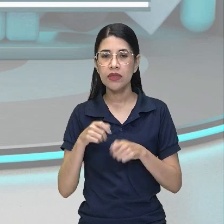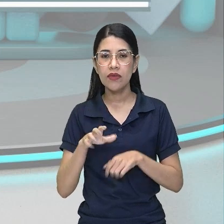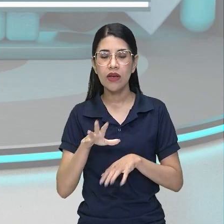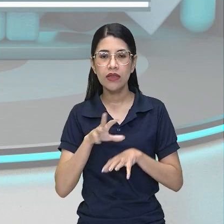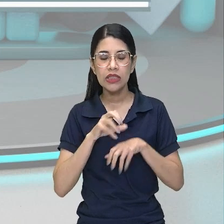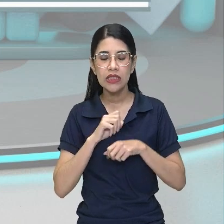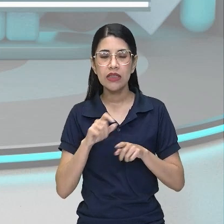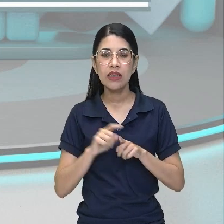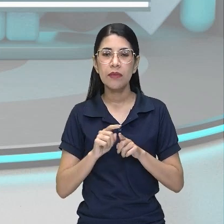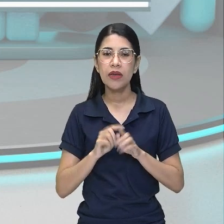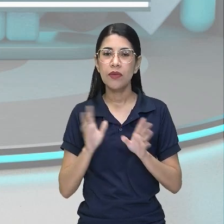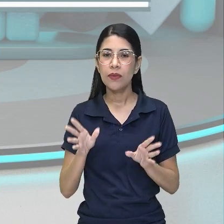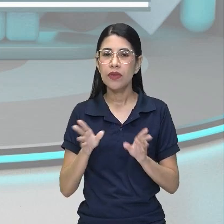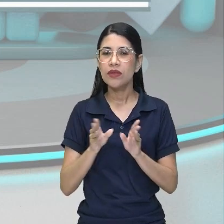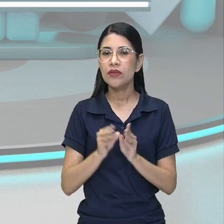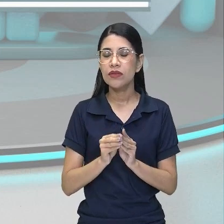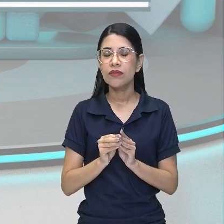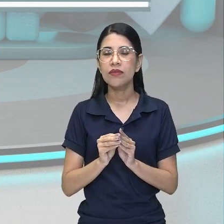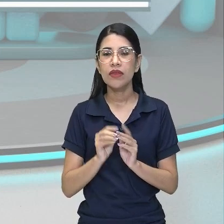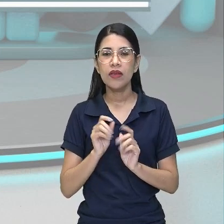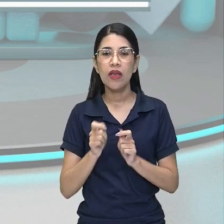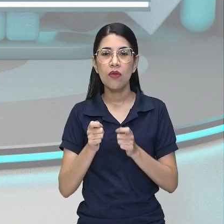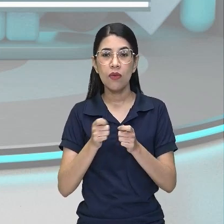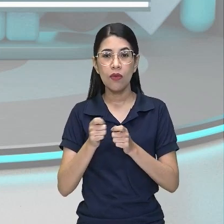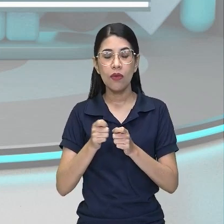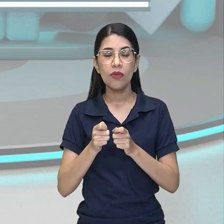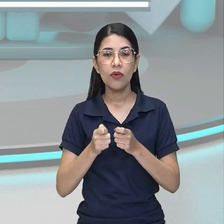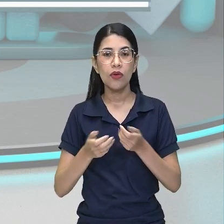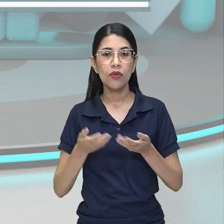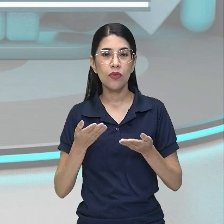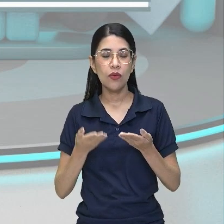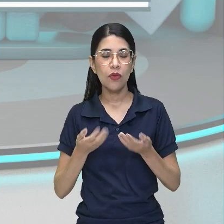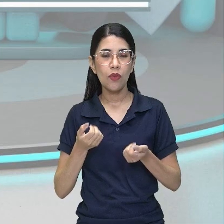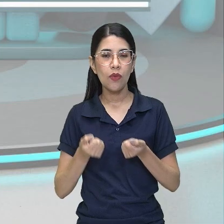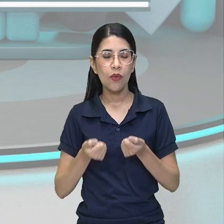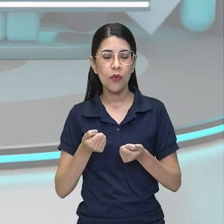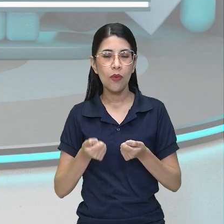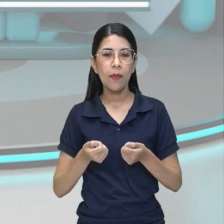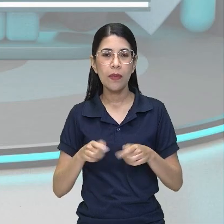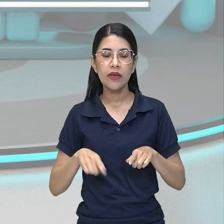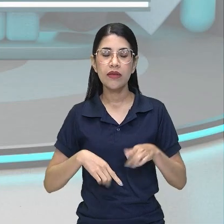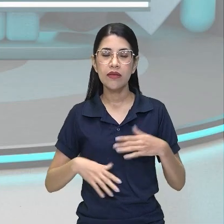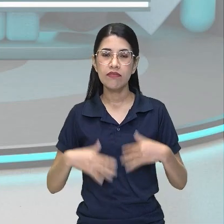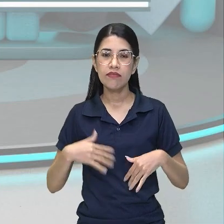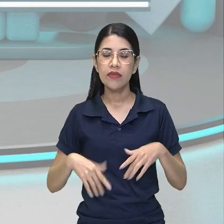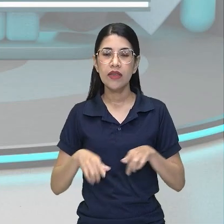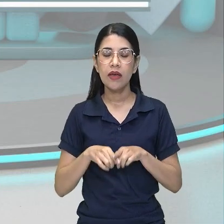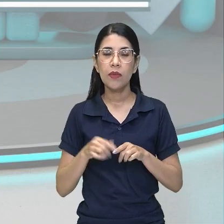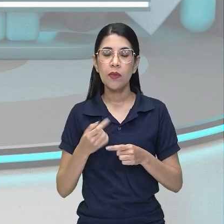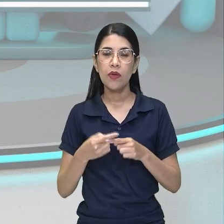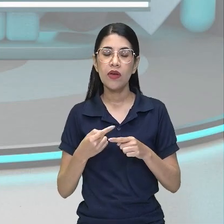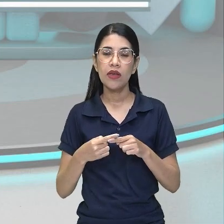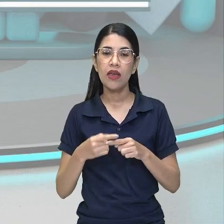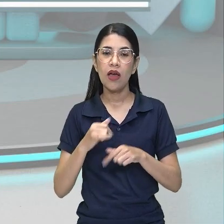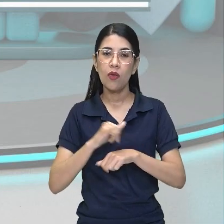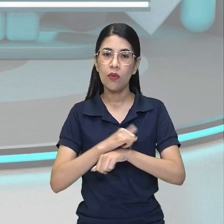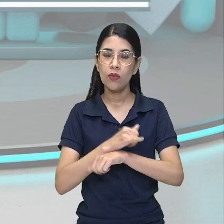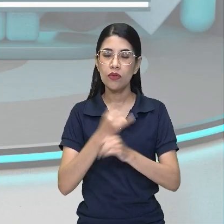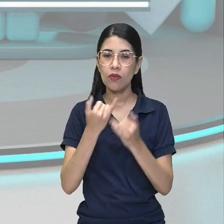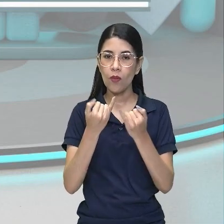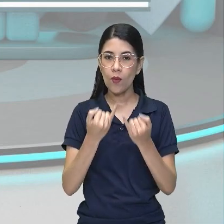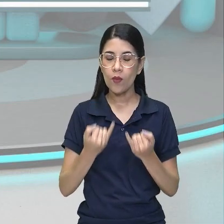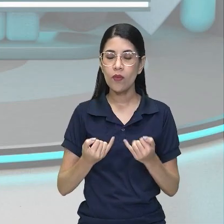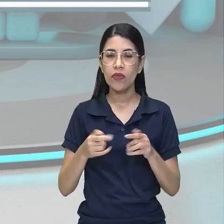aqui a gente resume para vocês, que é o controle do peso corporal, justamente por conta dessa queima, né, da gordura ali, como fonte